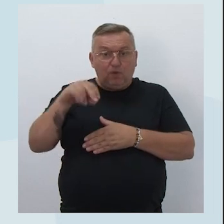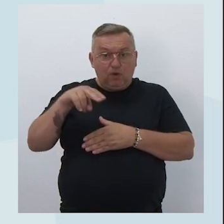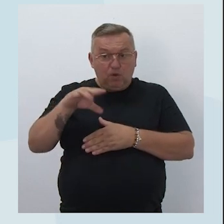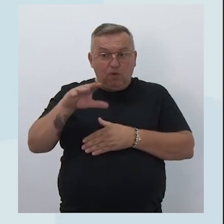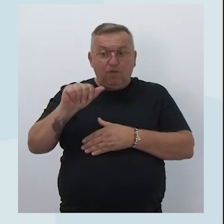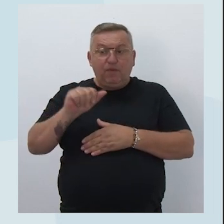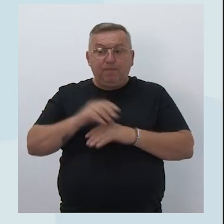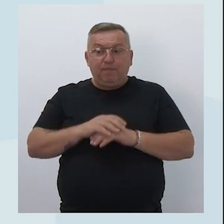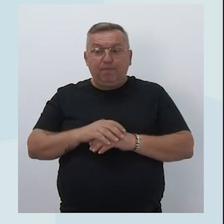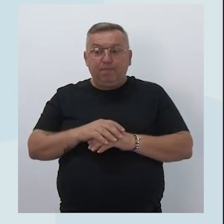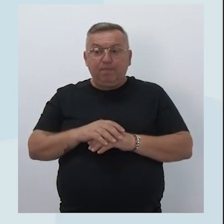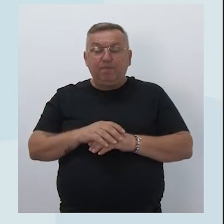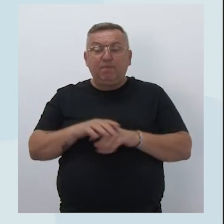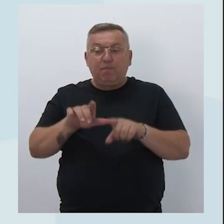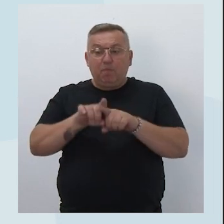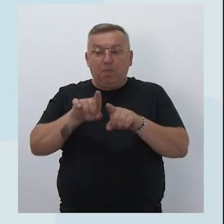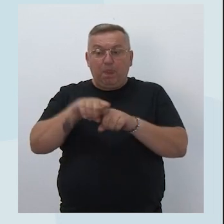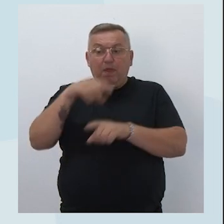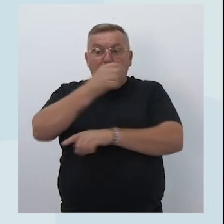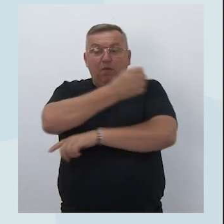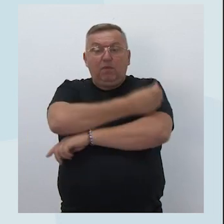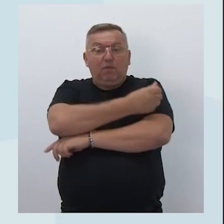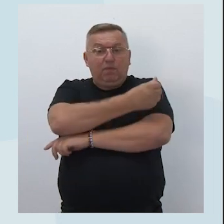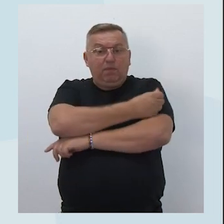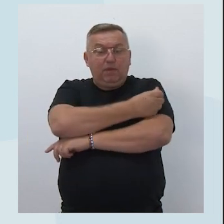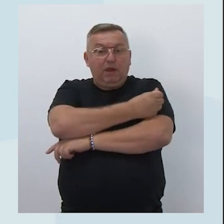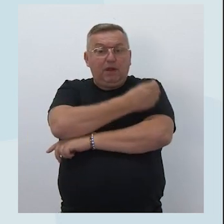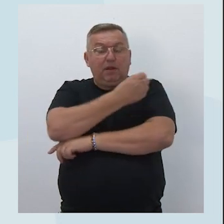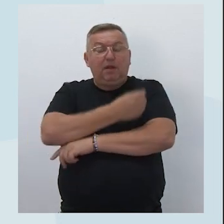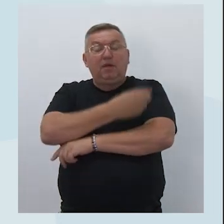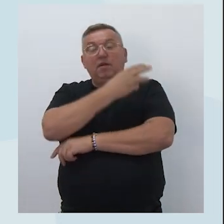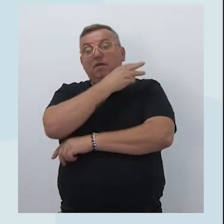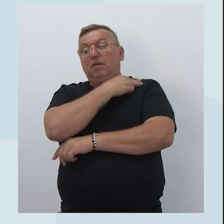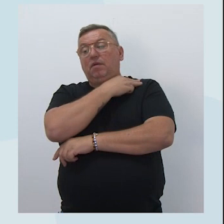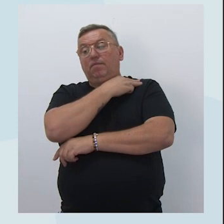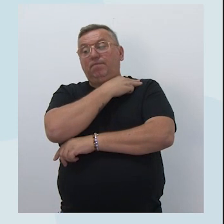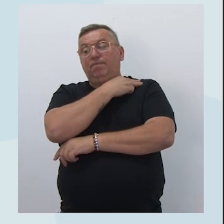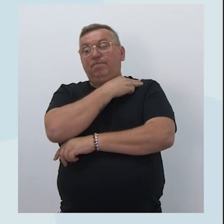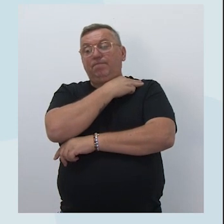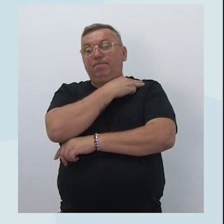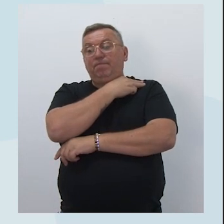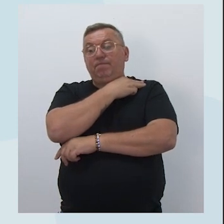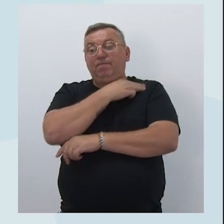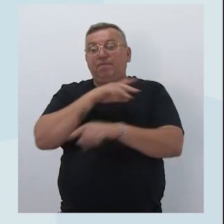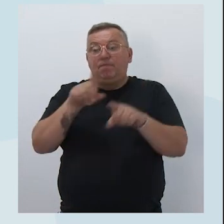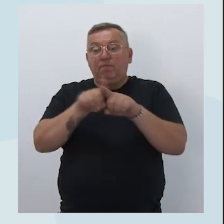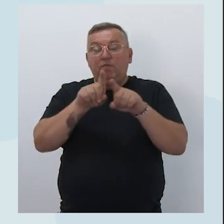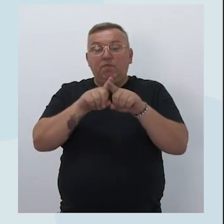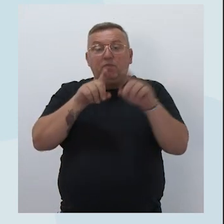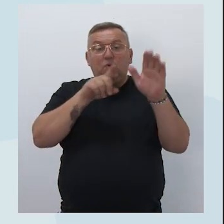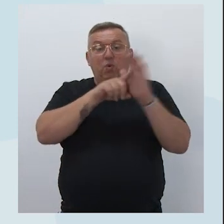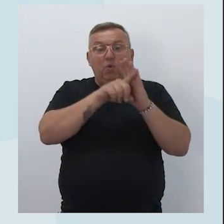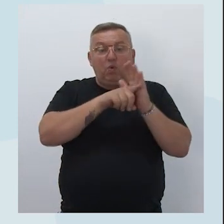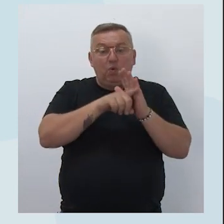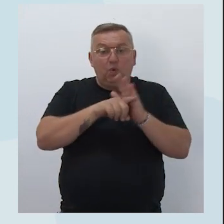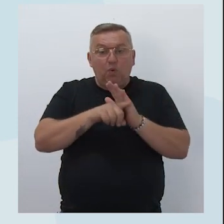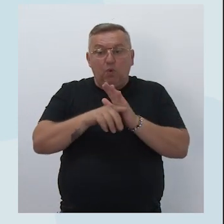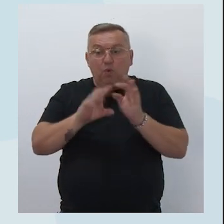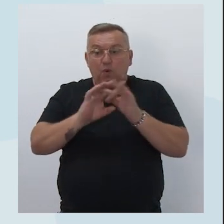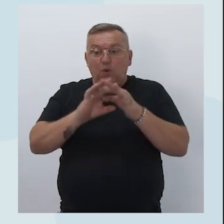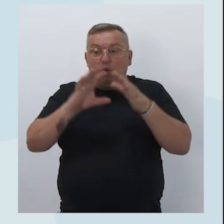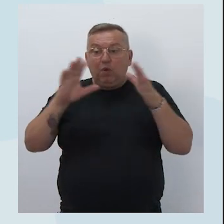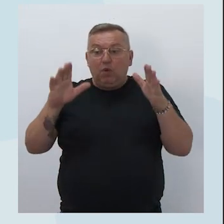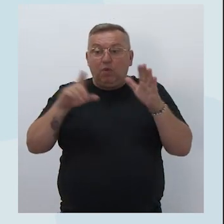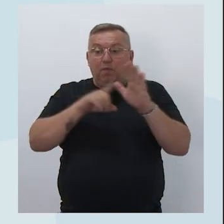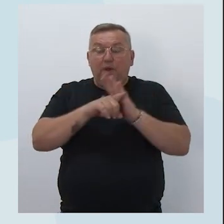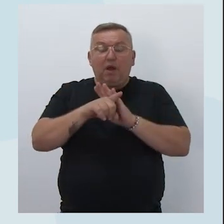Enova, do sexto ano do fundamental à terceira série do médio, e disponibilizamos também a primeira versão do currículo